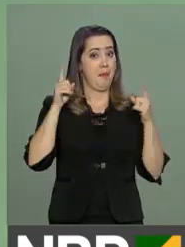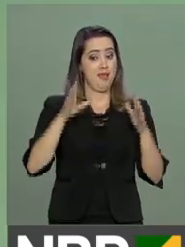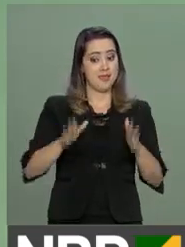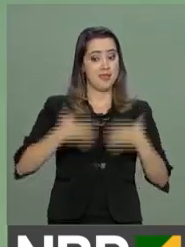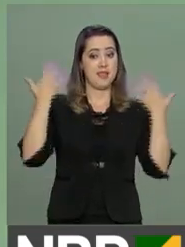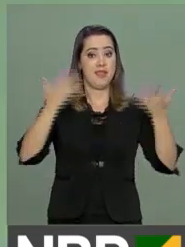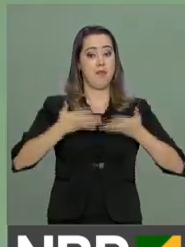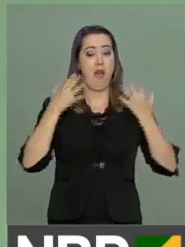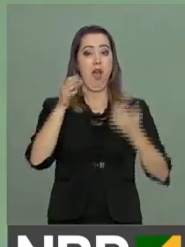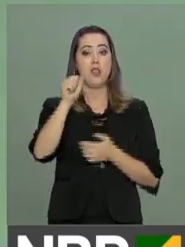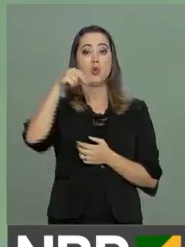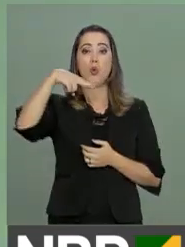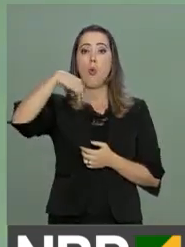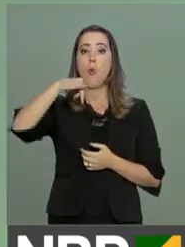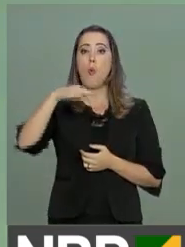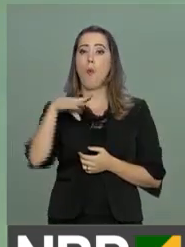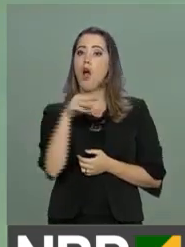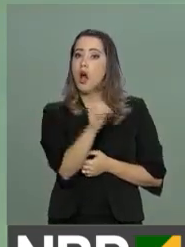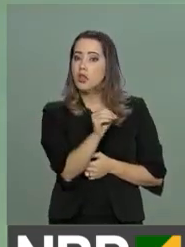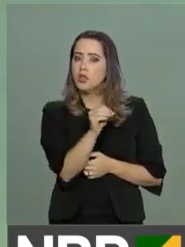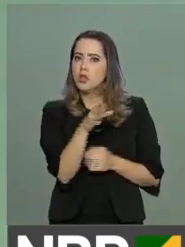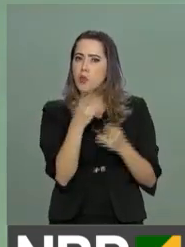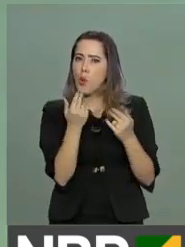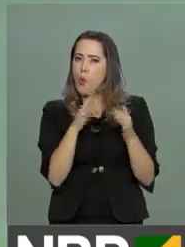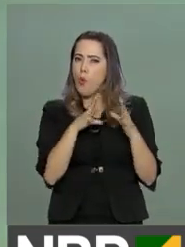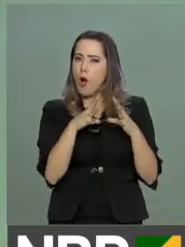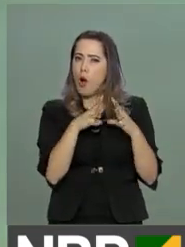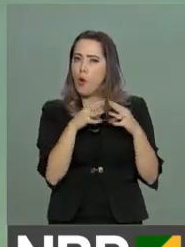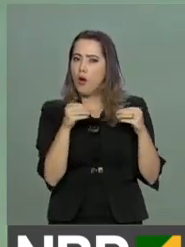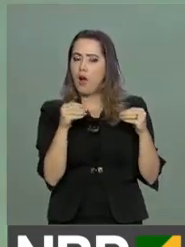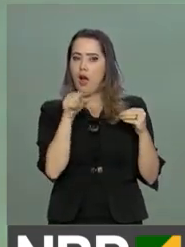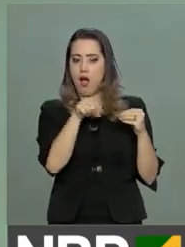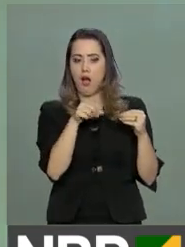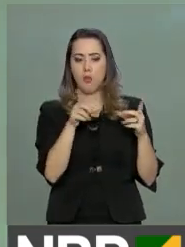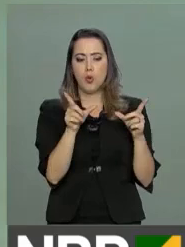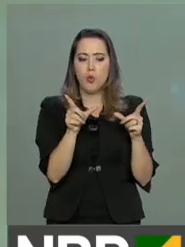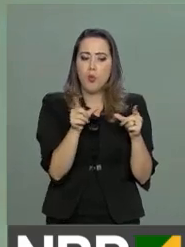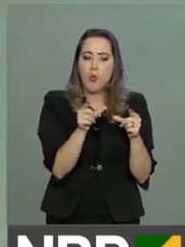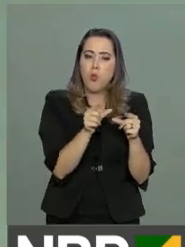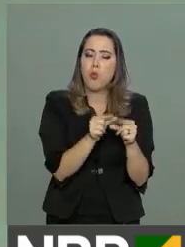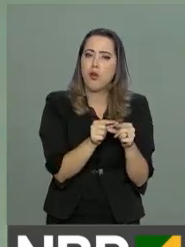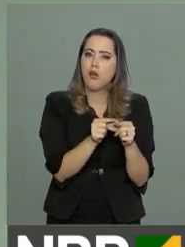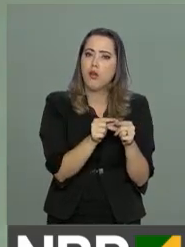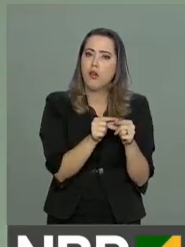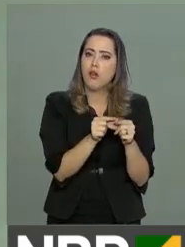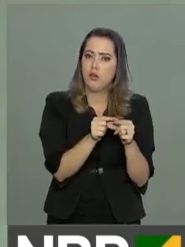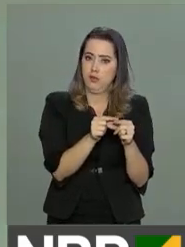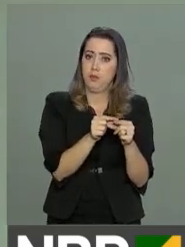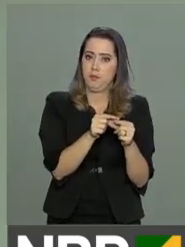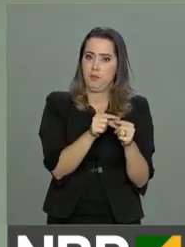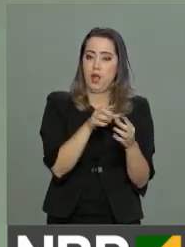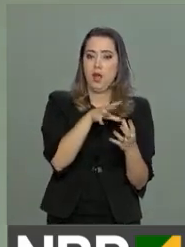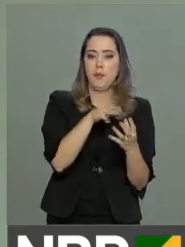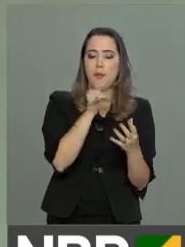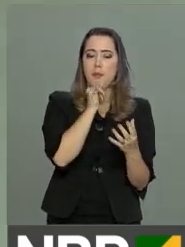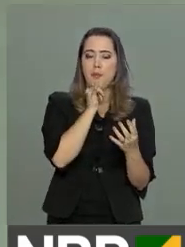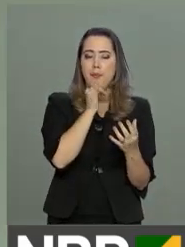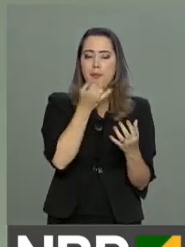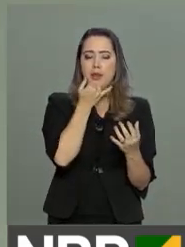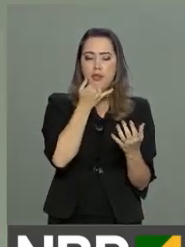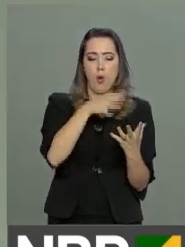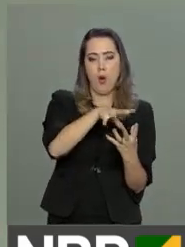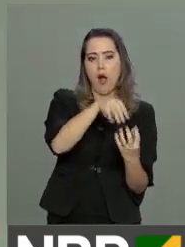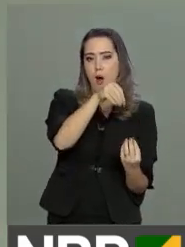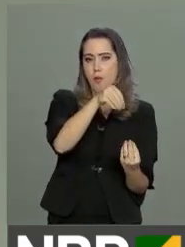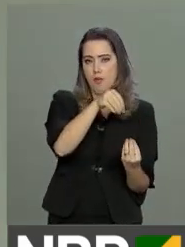alma. Ou seja, você fica com a alma apequenada. Diferentemente, quando venho aqui, Zé Carlos, e encontro essa